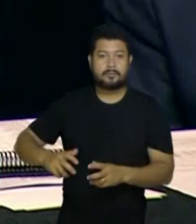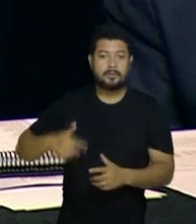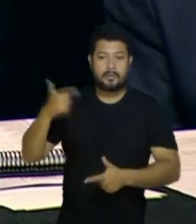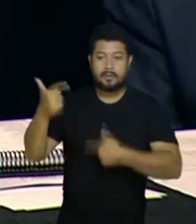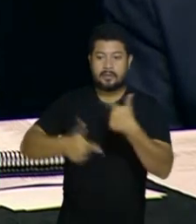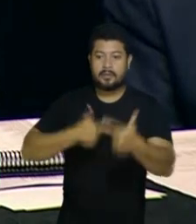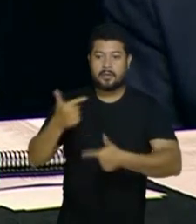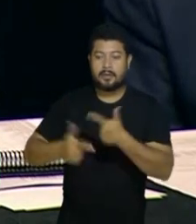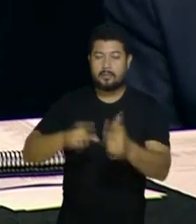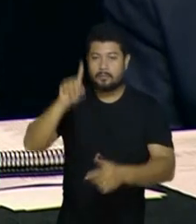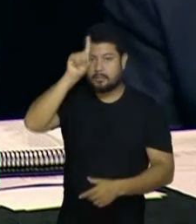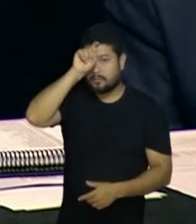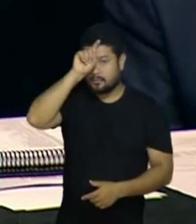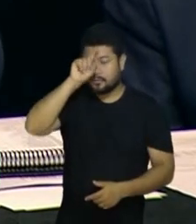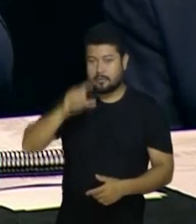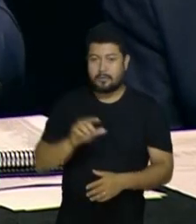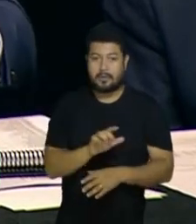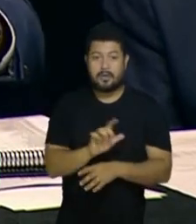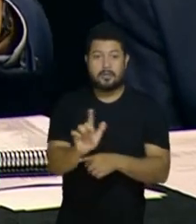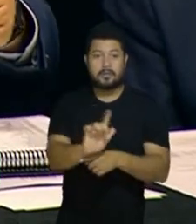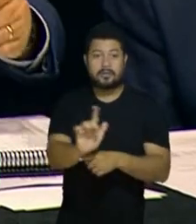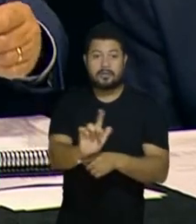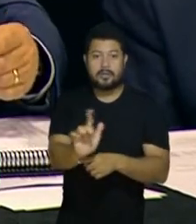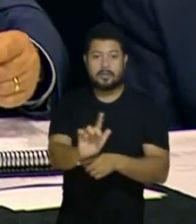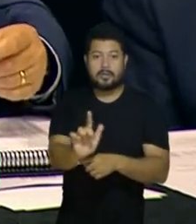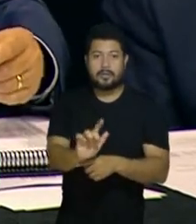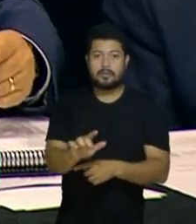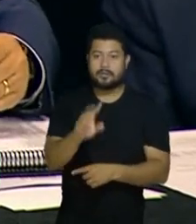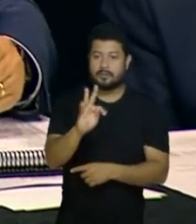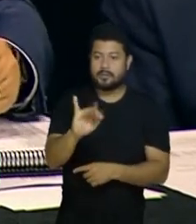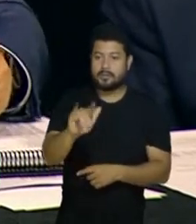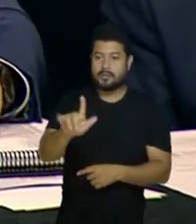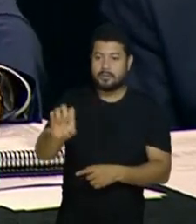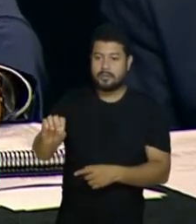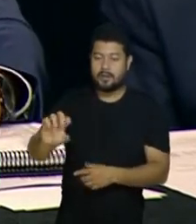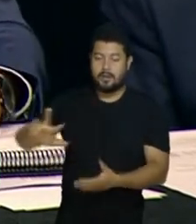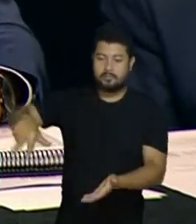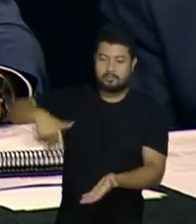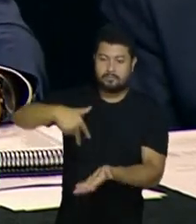de Souza da Silva, município de Itajaí.